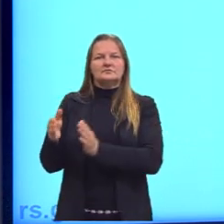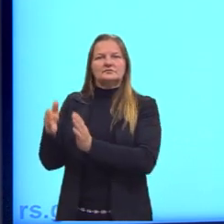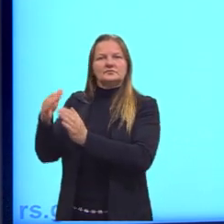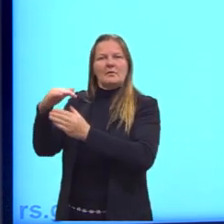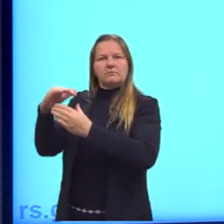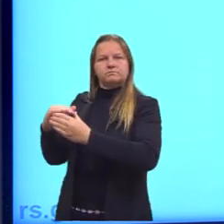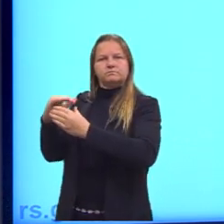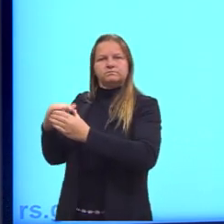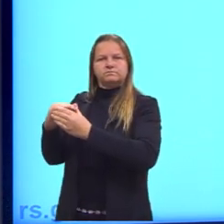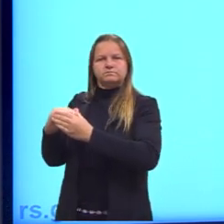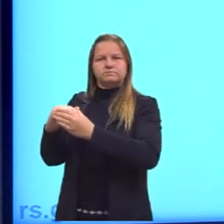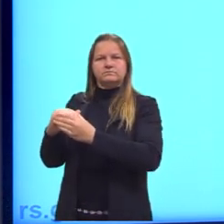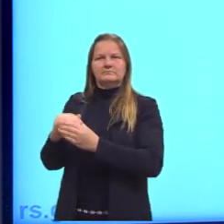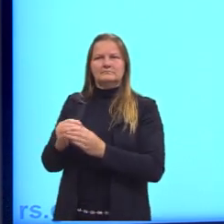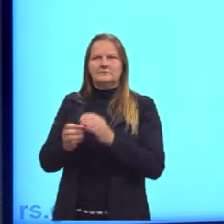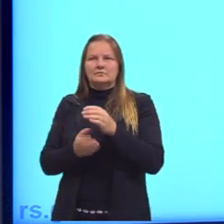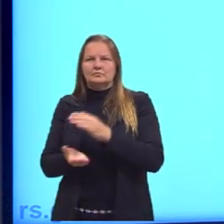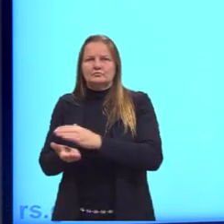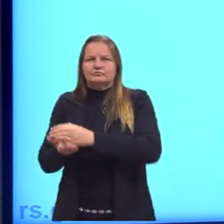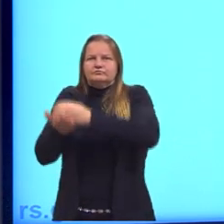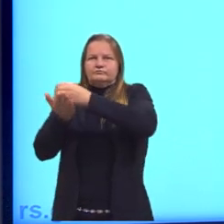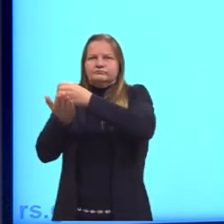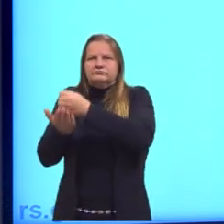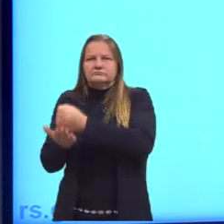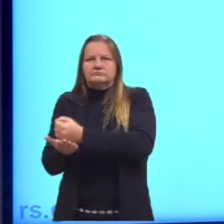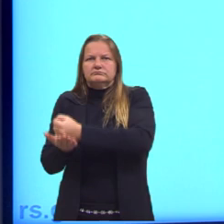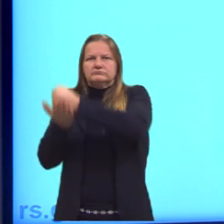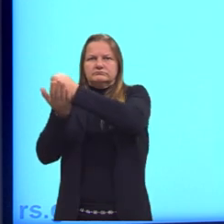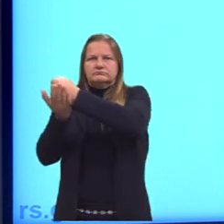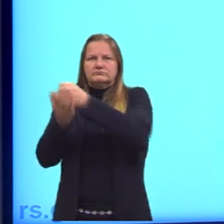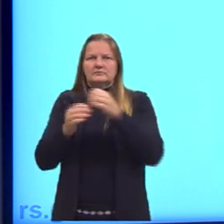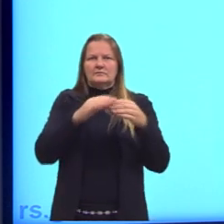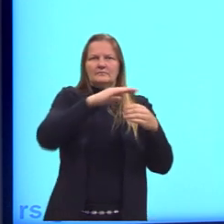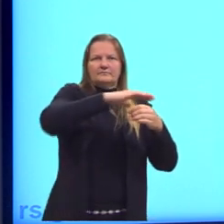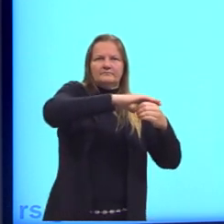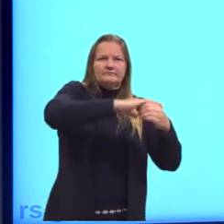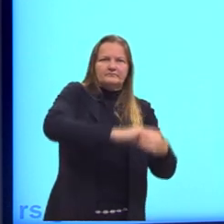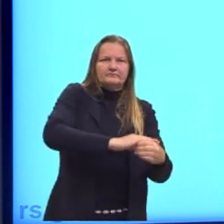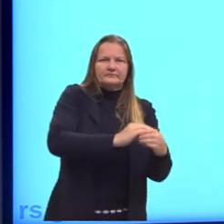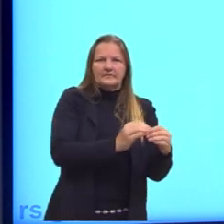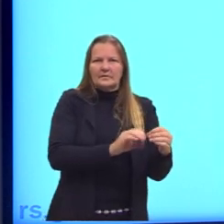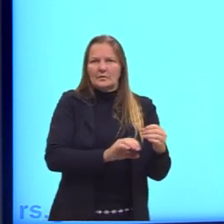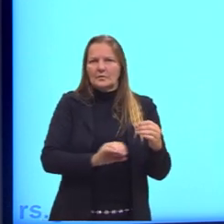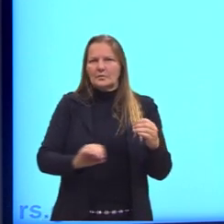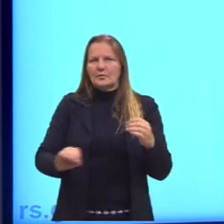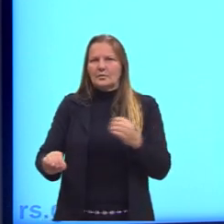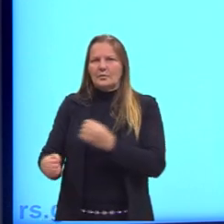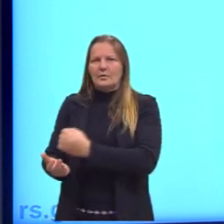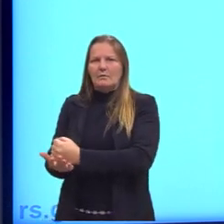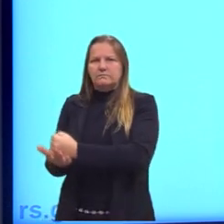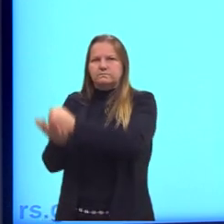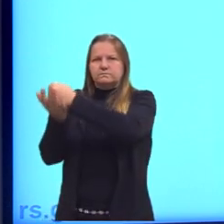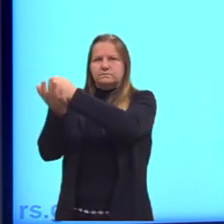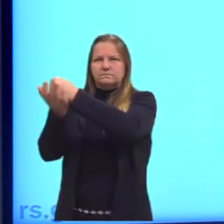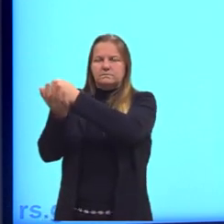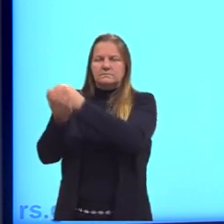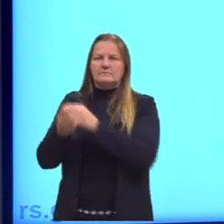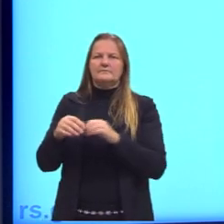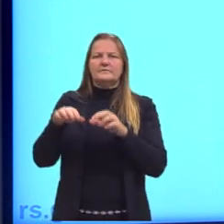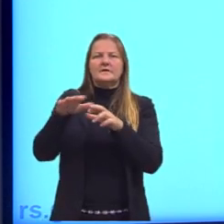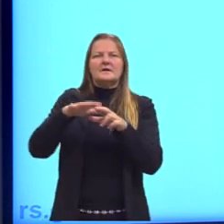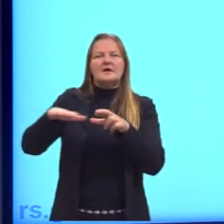certo ela vai chegar até aqui e a gente consegue ver aqui nessa área aqui a pessoal não tá